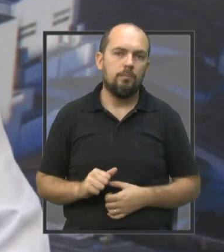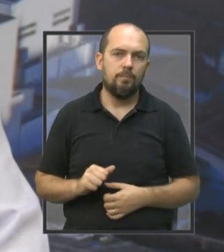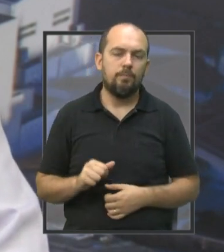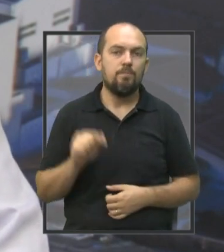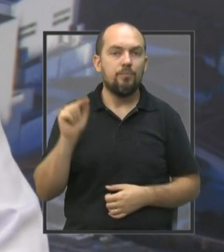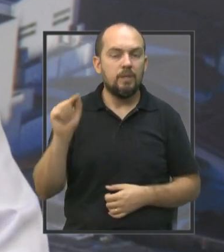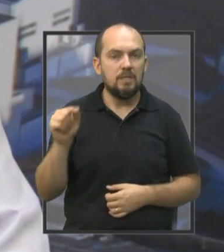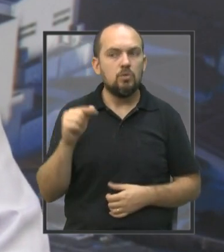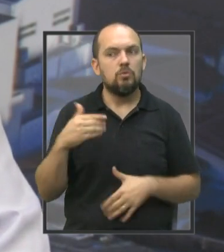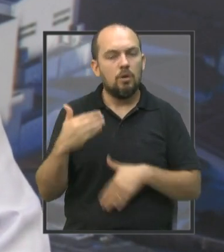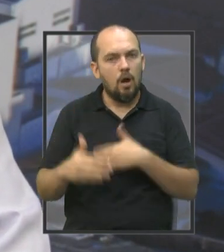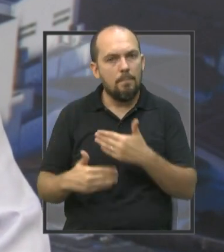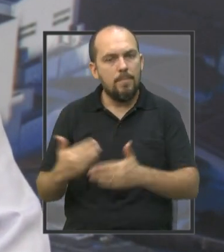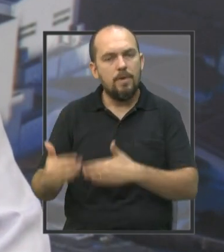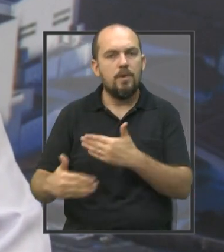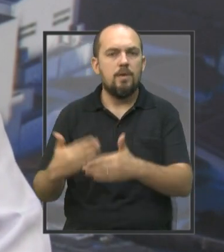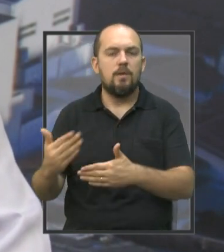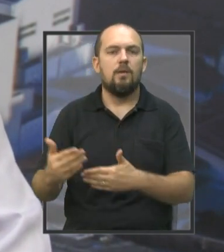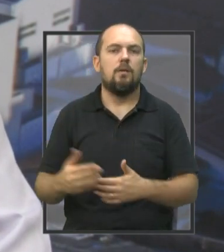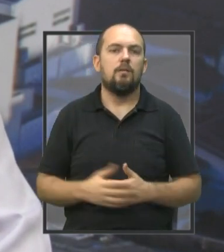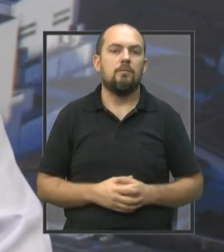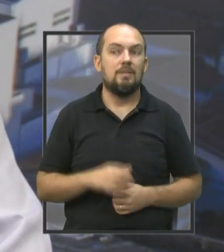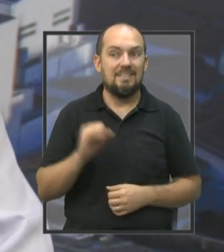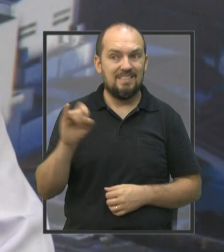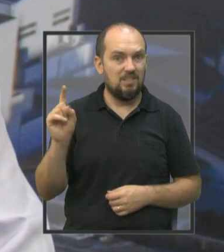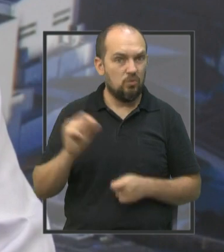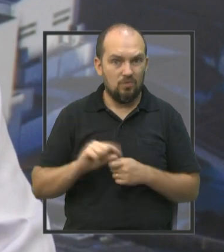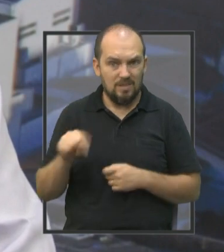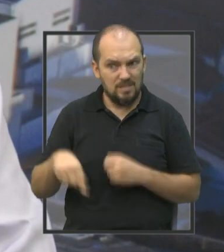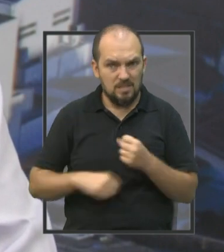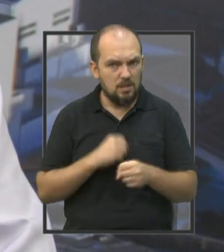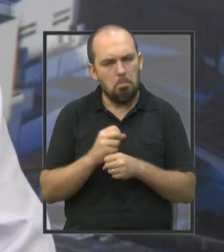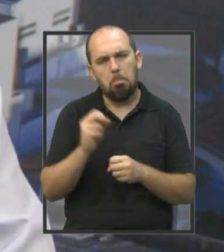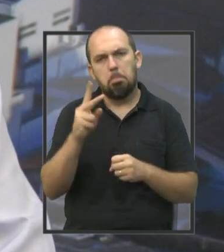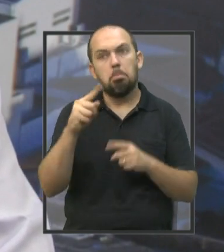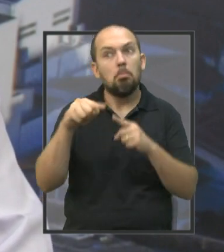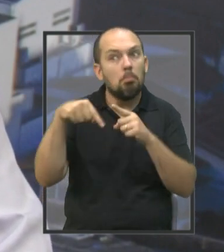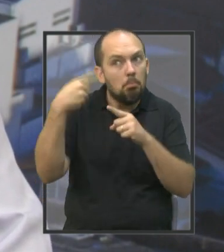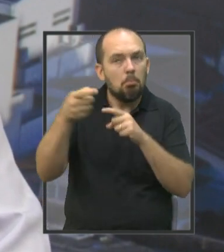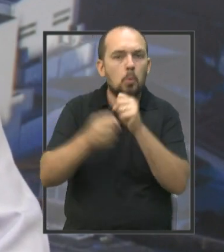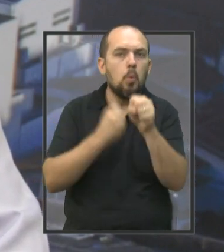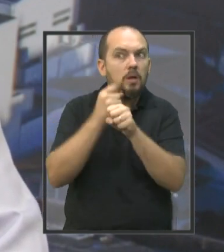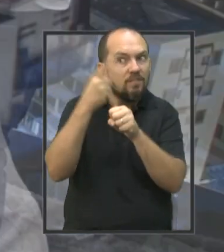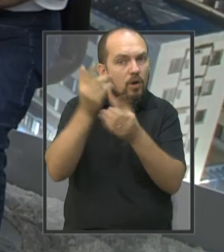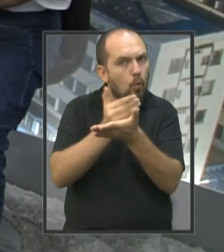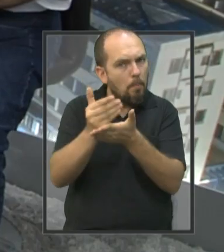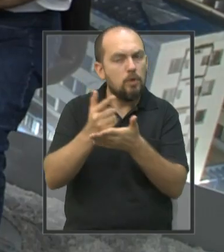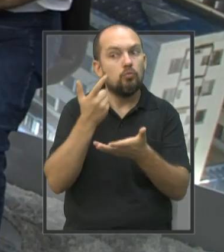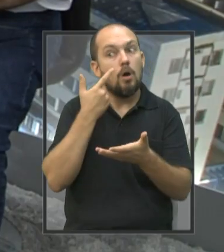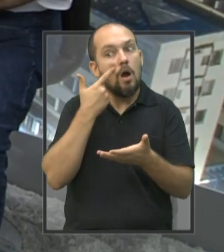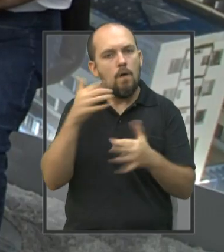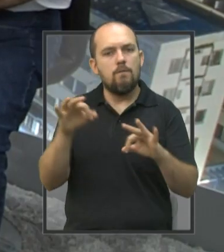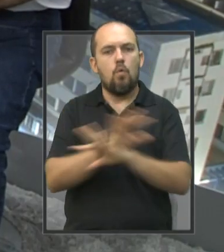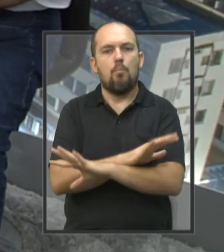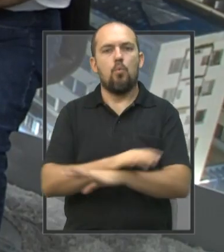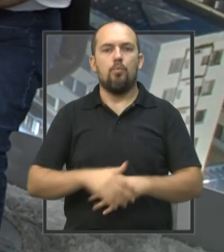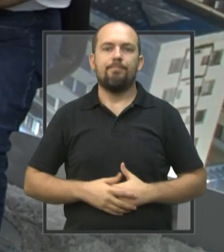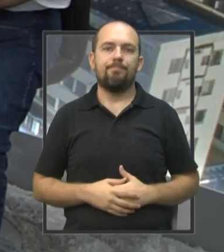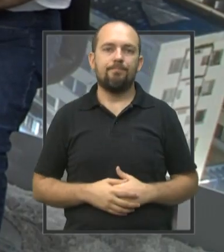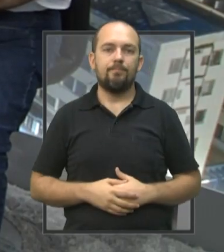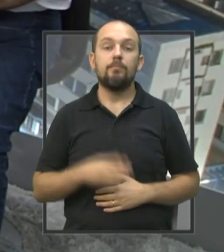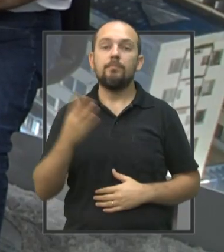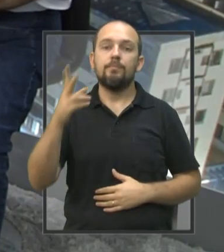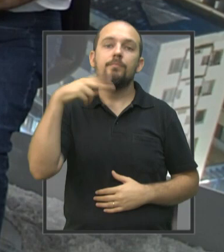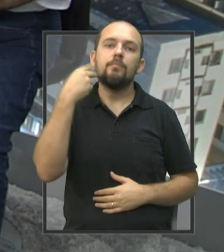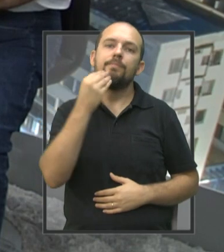isso caminhe. Se não der para fazer esse ano, comecinho do ano que vem, nós queremos ver isso pronto. Bom, vereador, nós teríamos